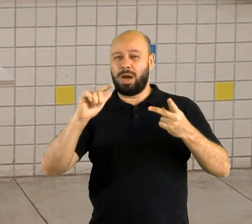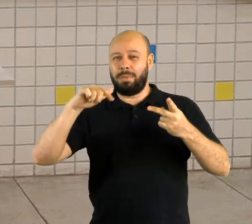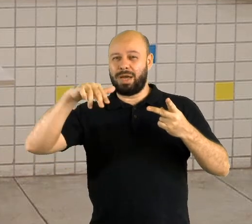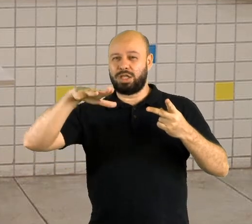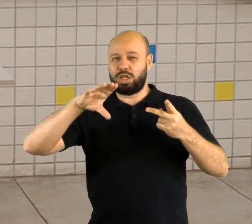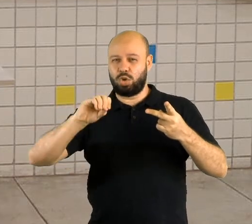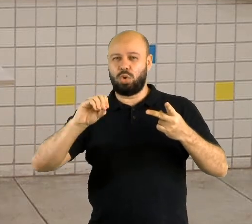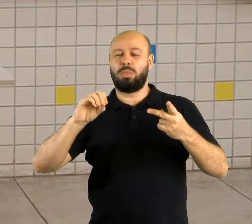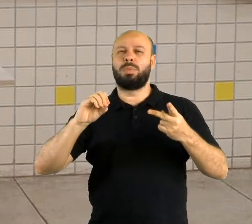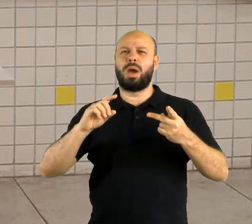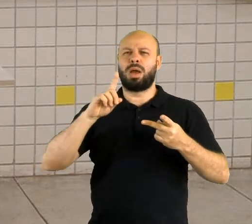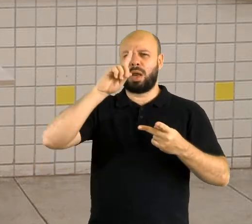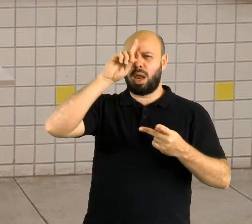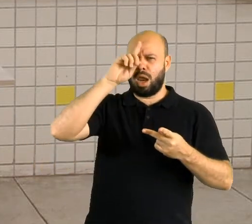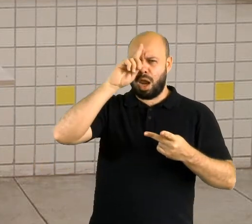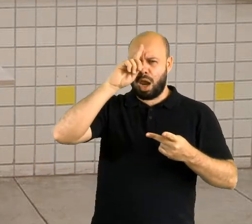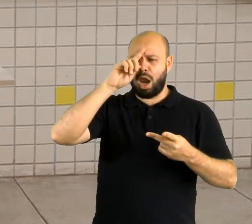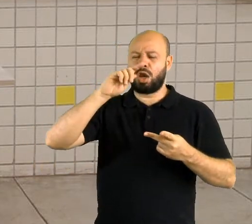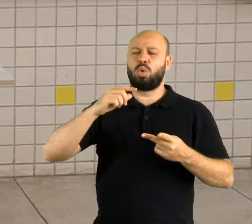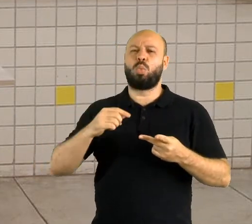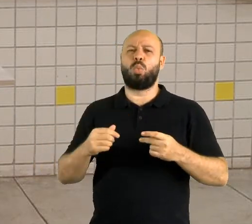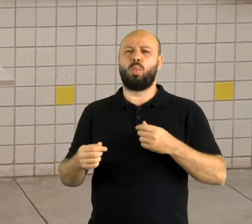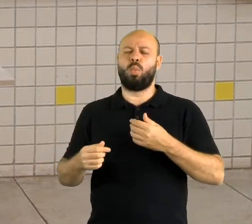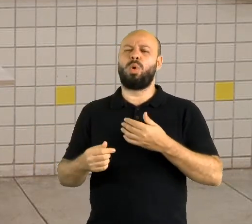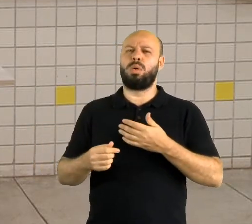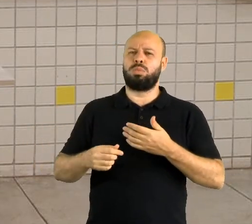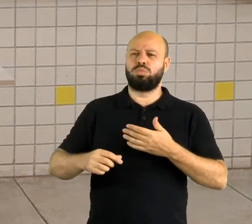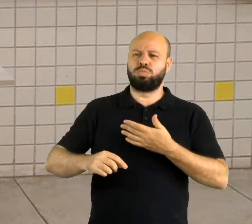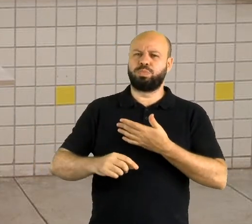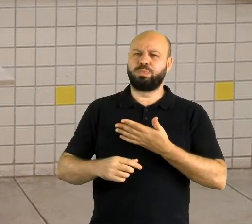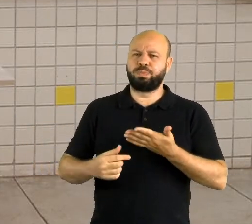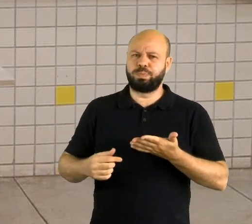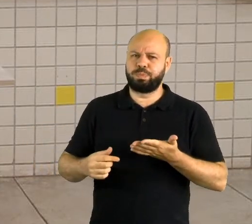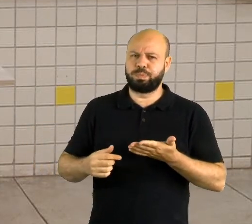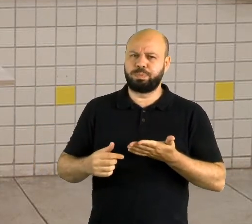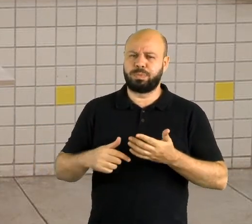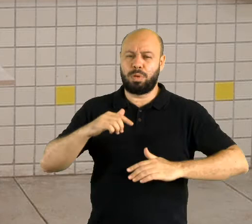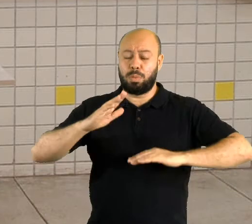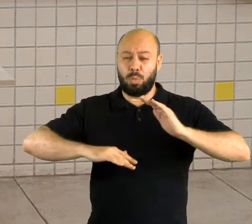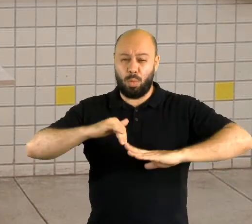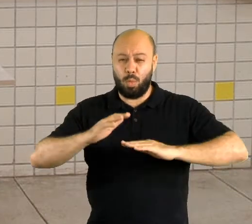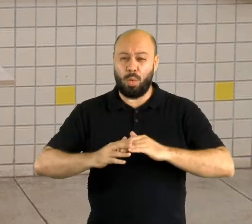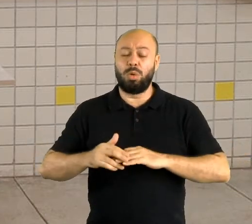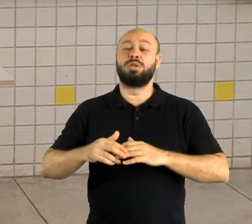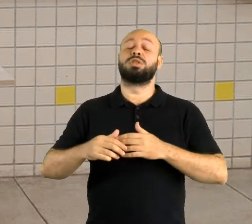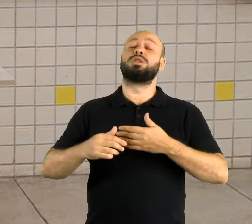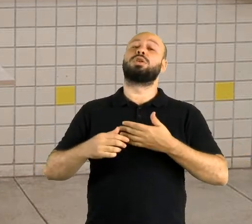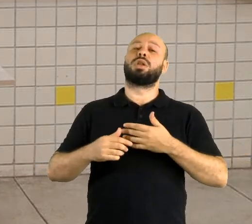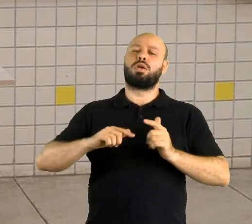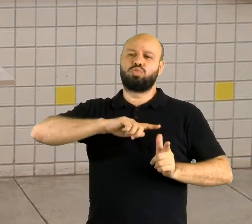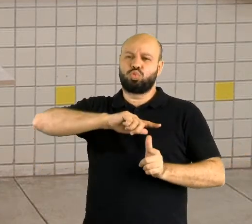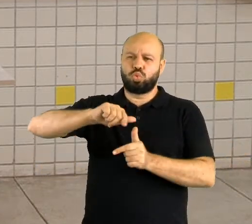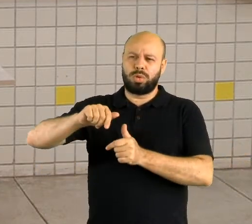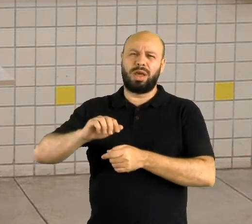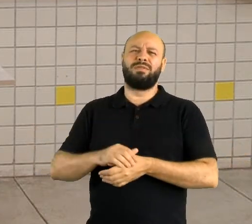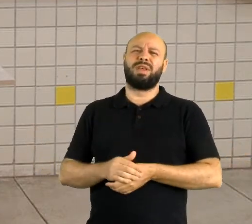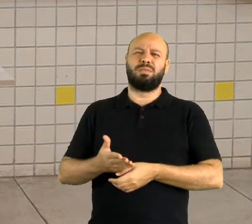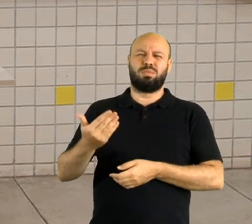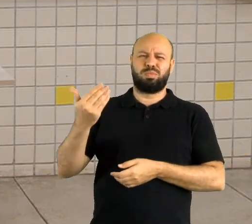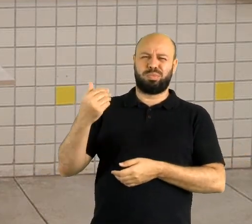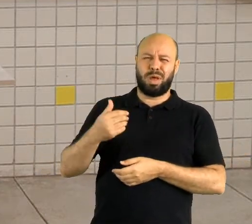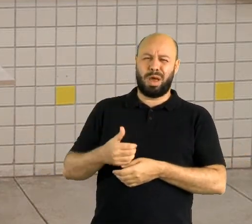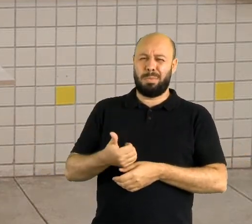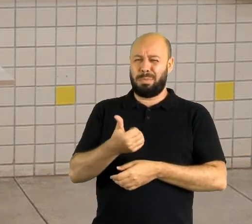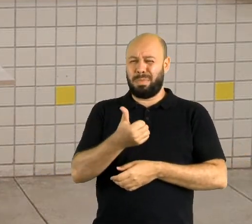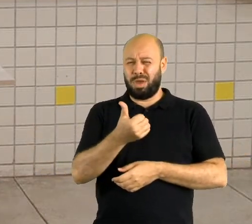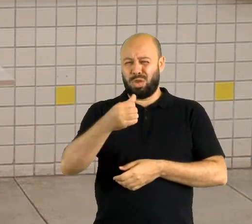pelo geógrafo brasileiro Azid Absabs, na década de 1970. Ele morreu recentemente, há